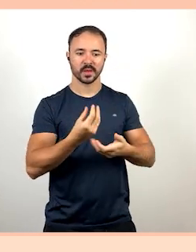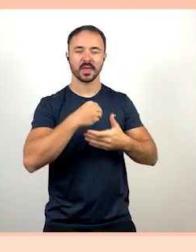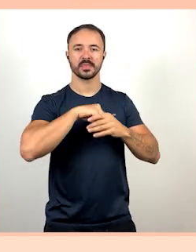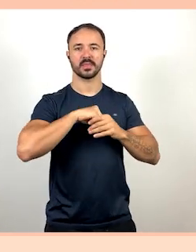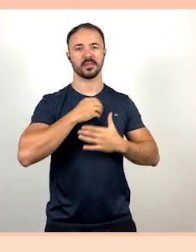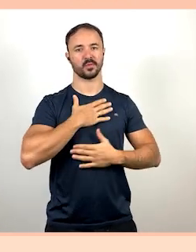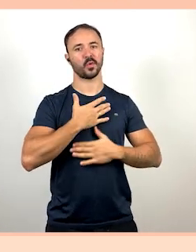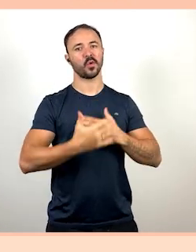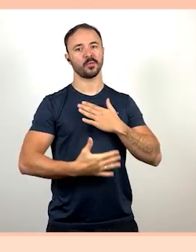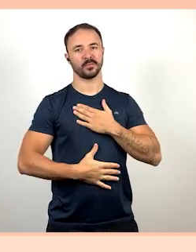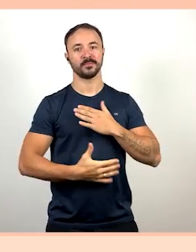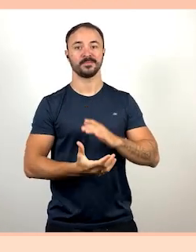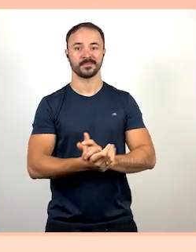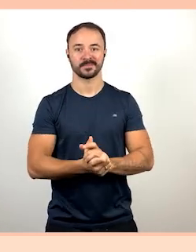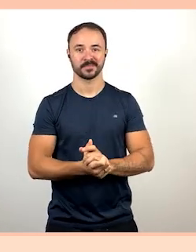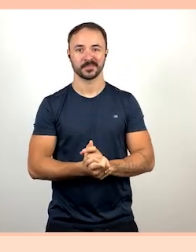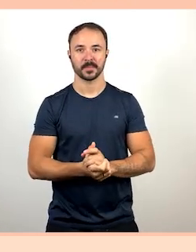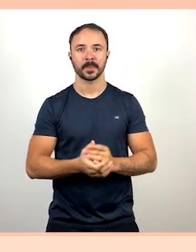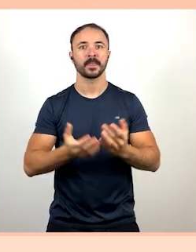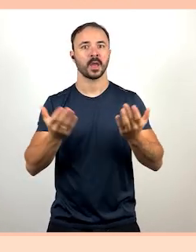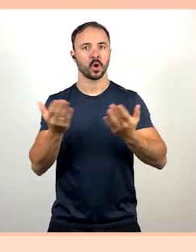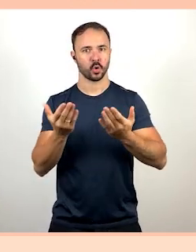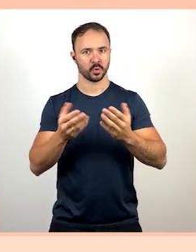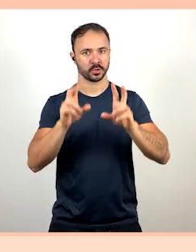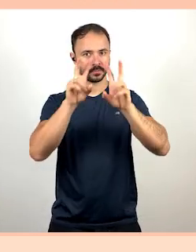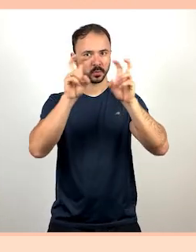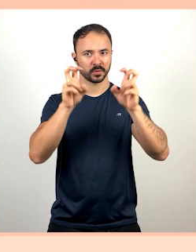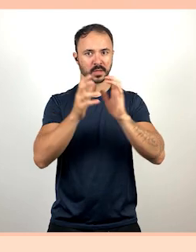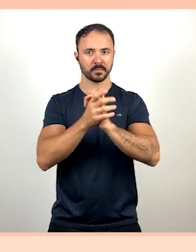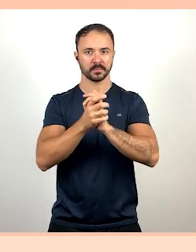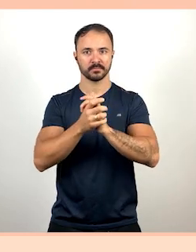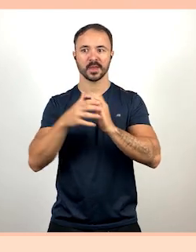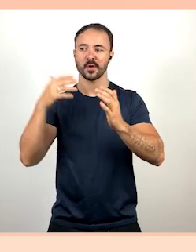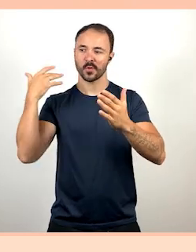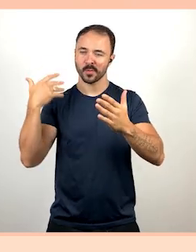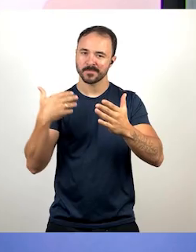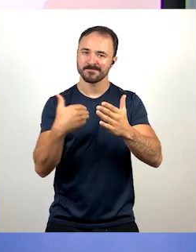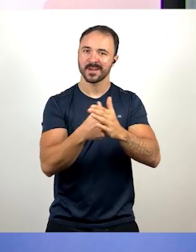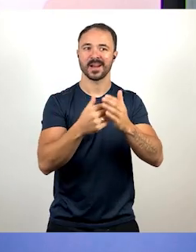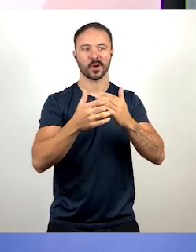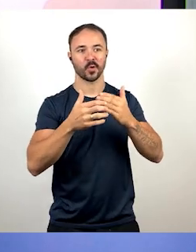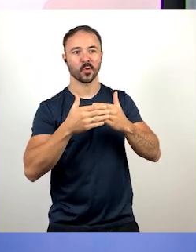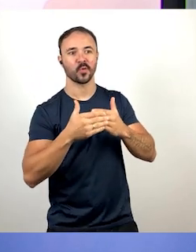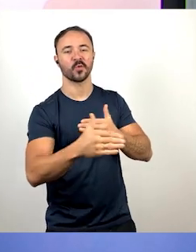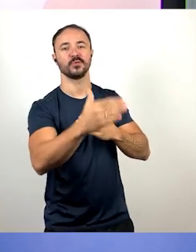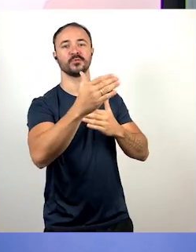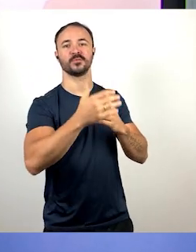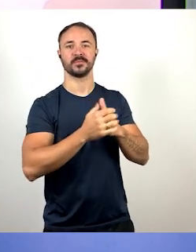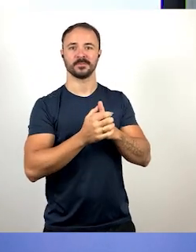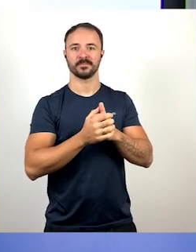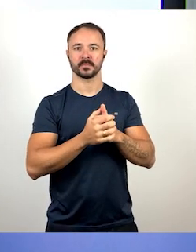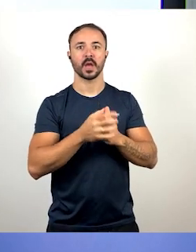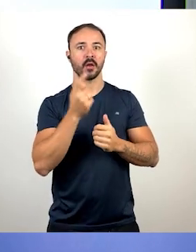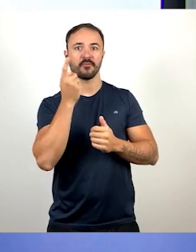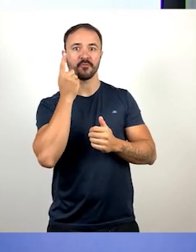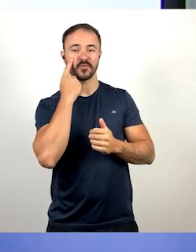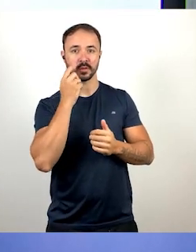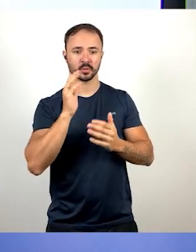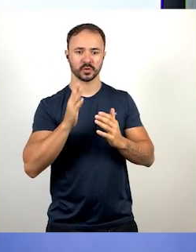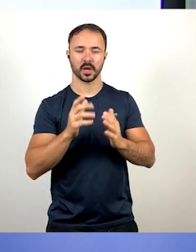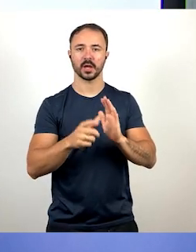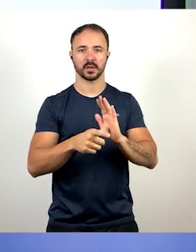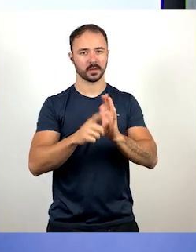funcionamento do corpo. A aula de hoje é uma continuação de outras aulas desse tema, falando então de